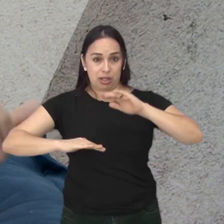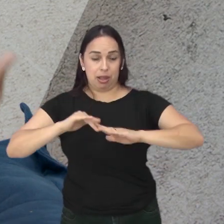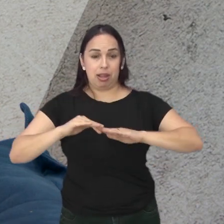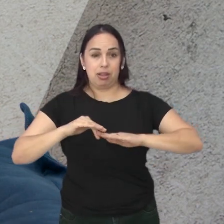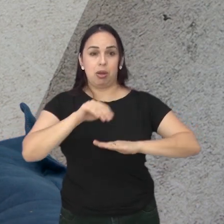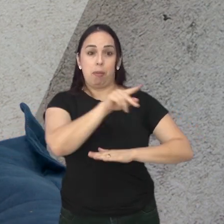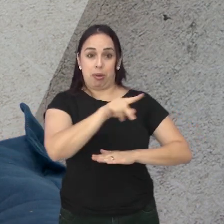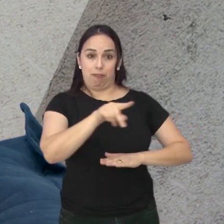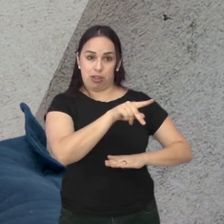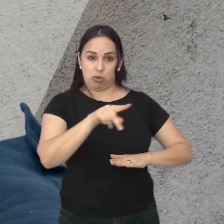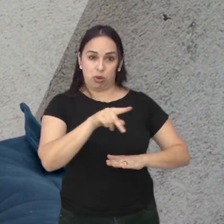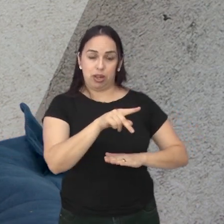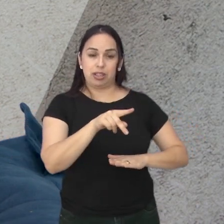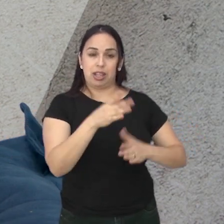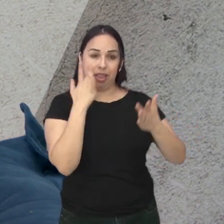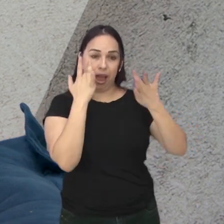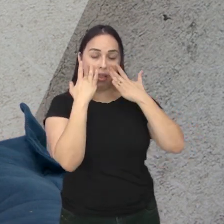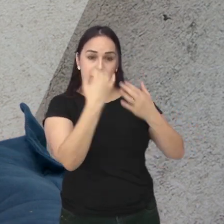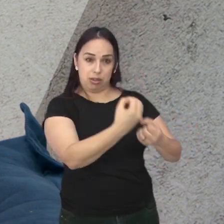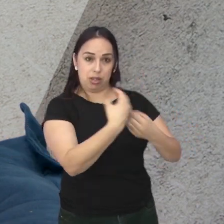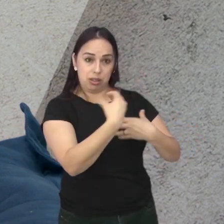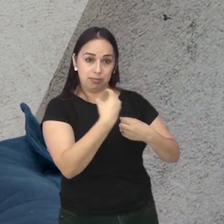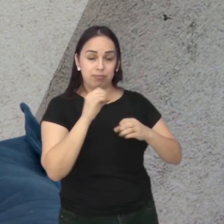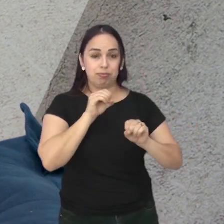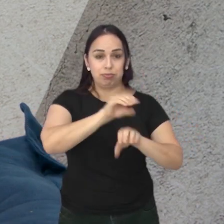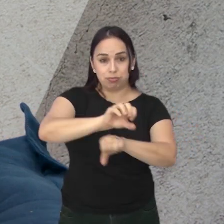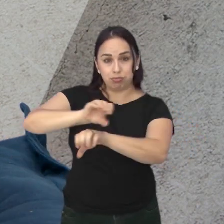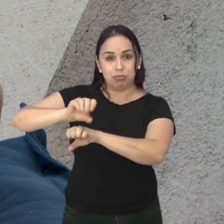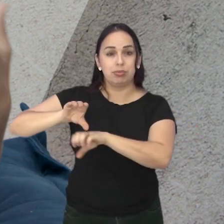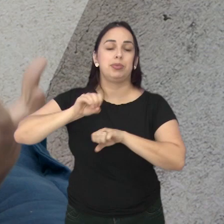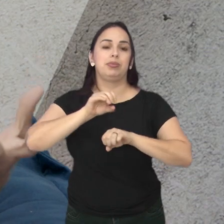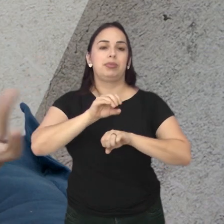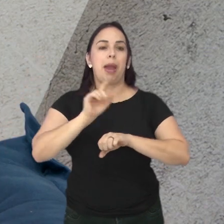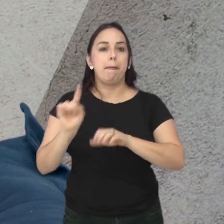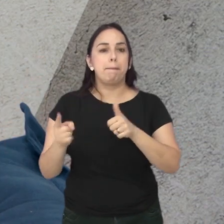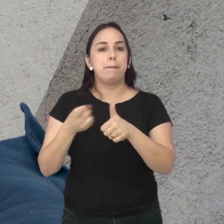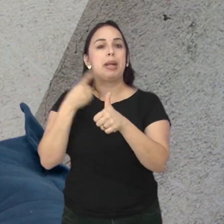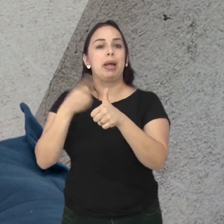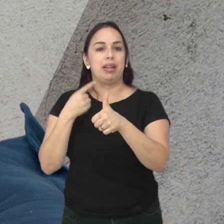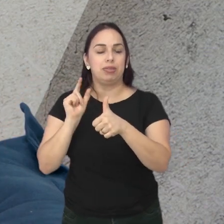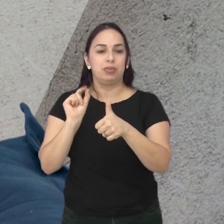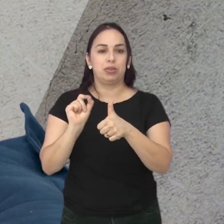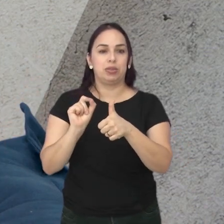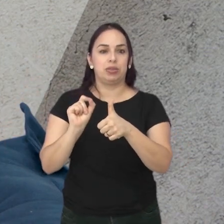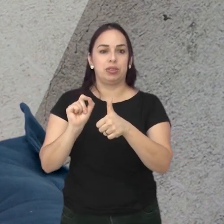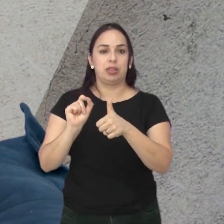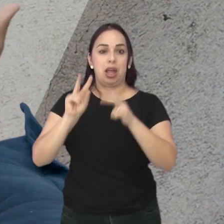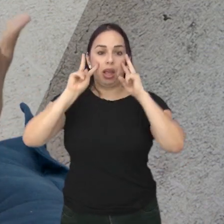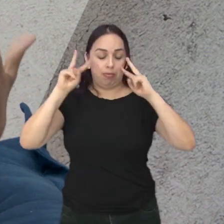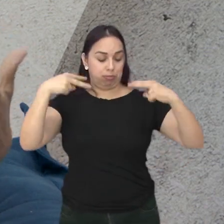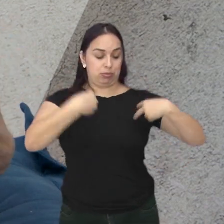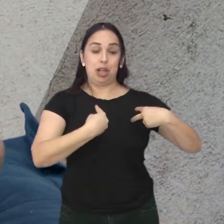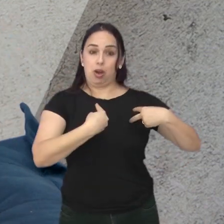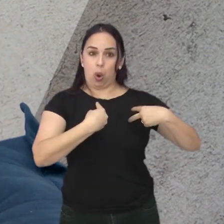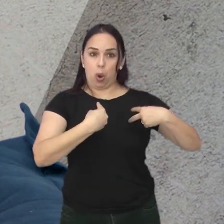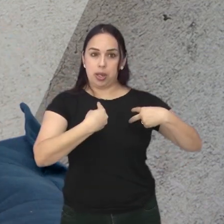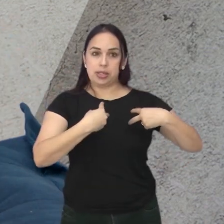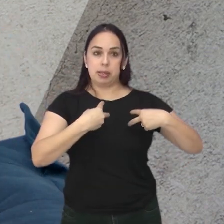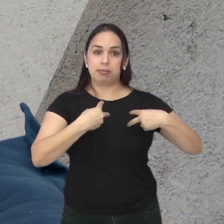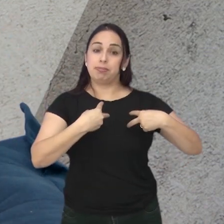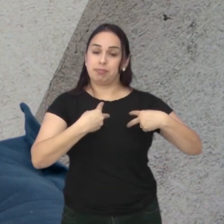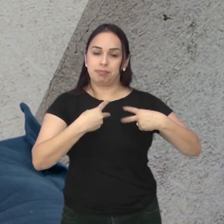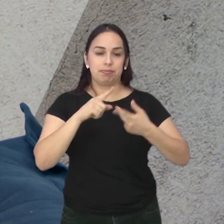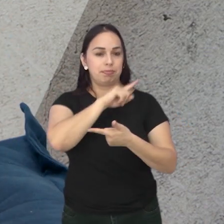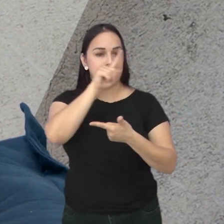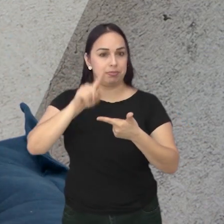como professora de teatro, a gente acaba tentando desenvolver é a questão do